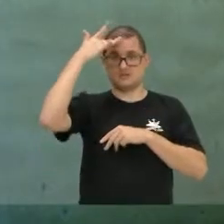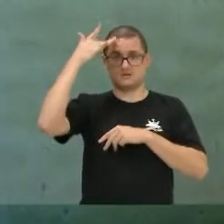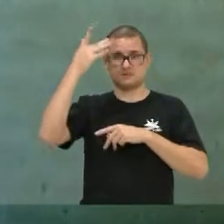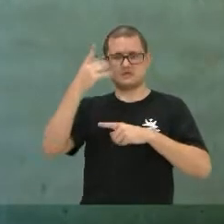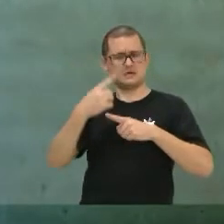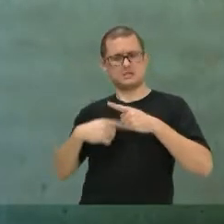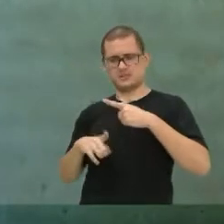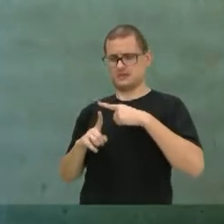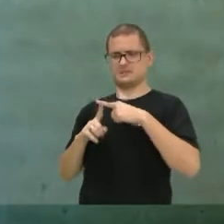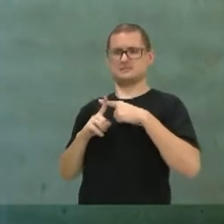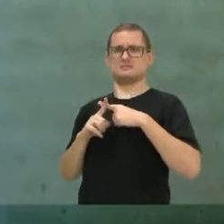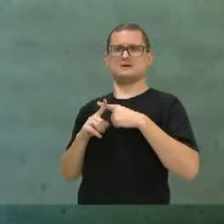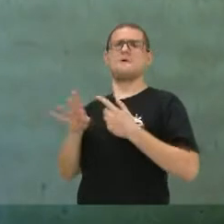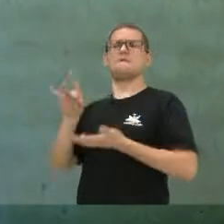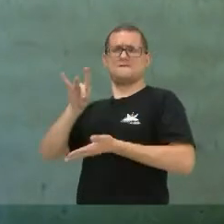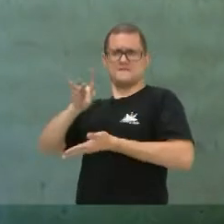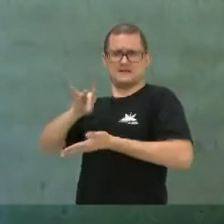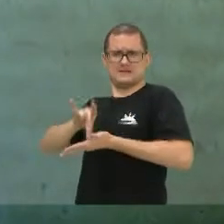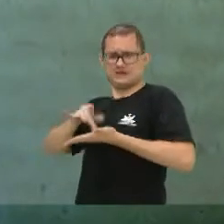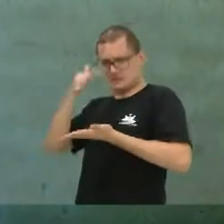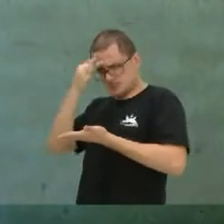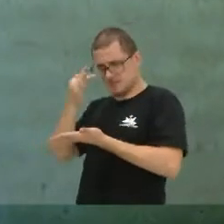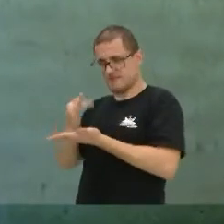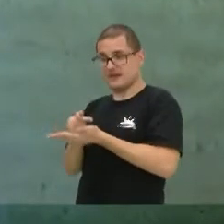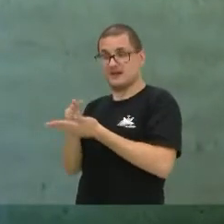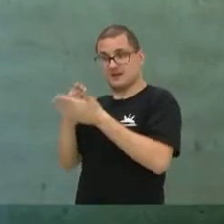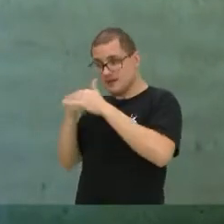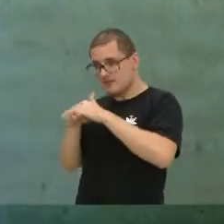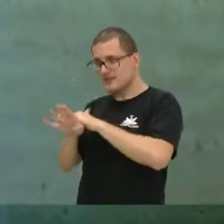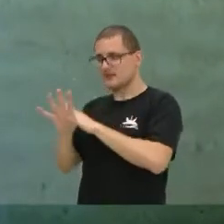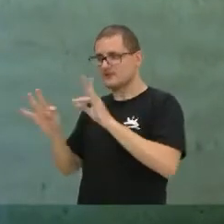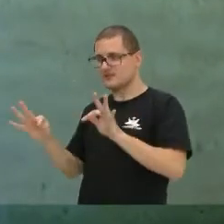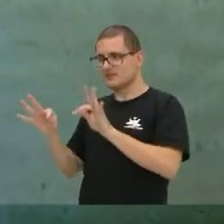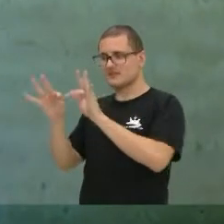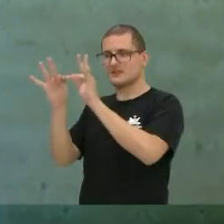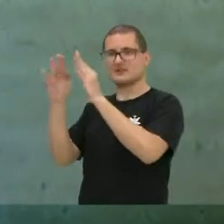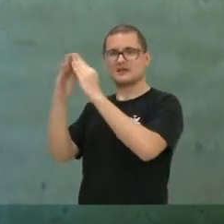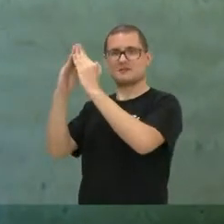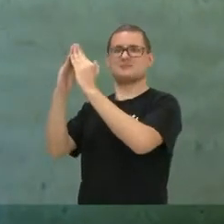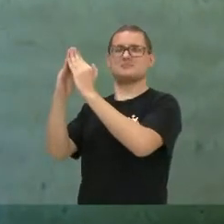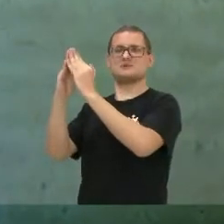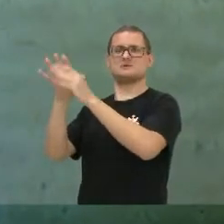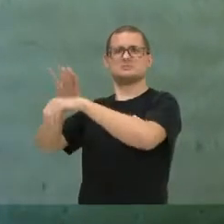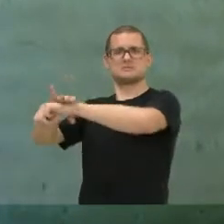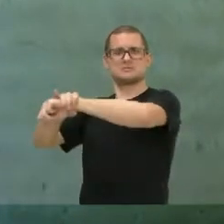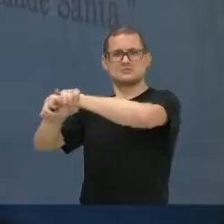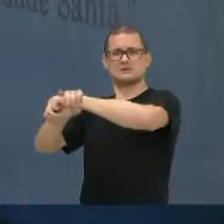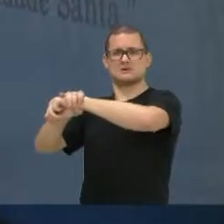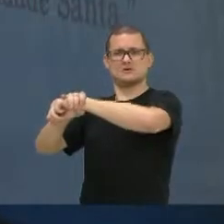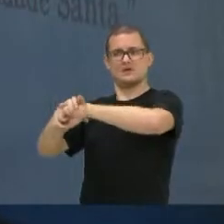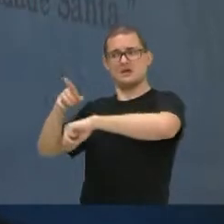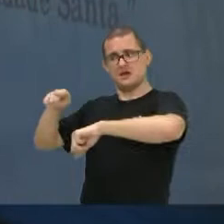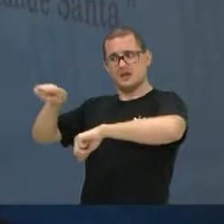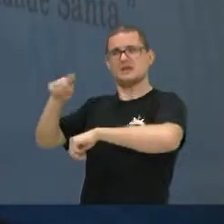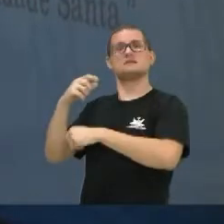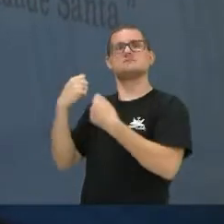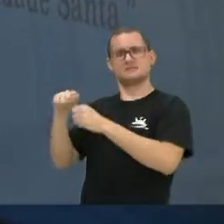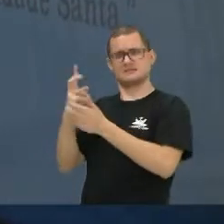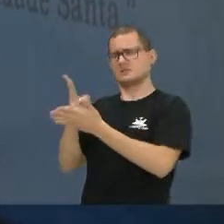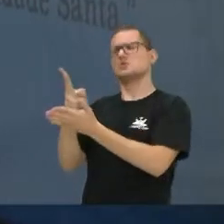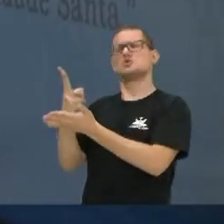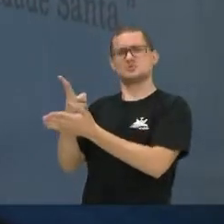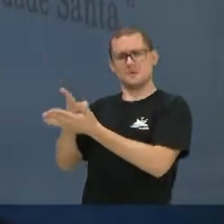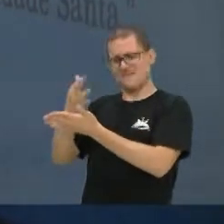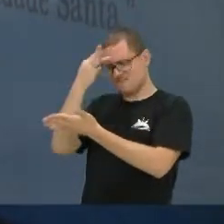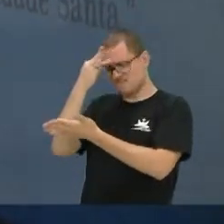medida estará dentro do tempo o que será medido mantenha-se perseverante